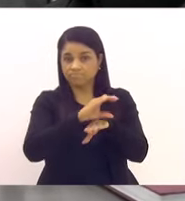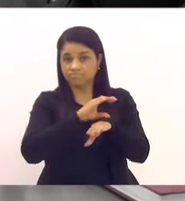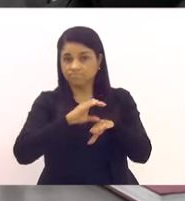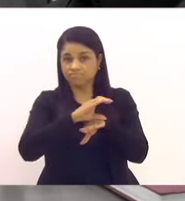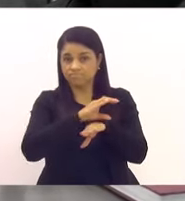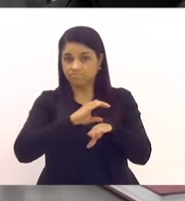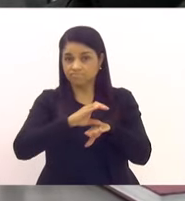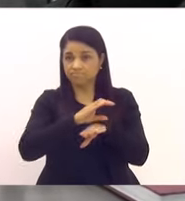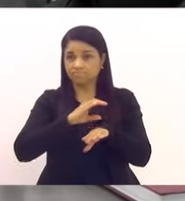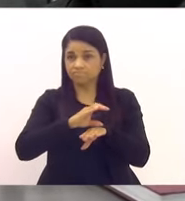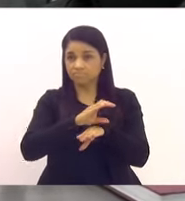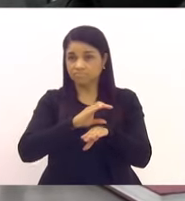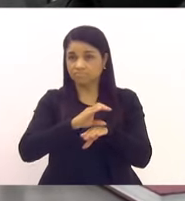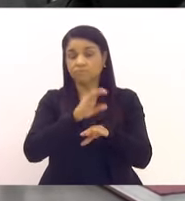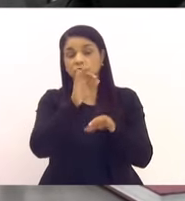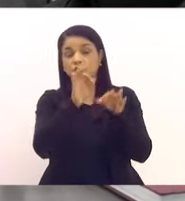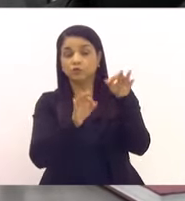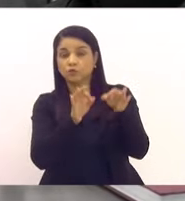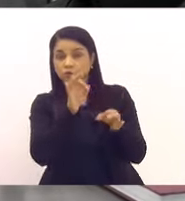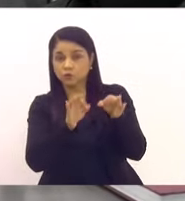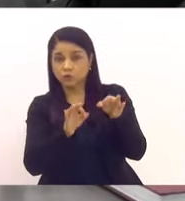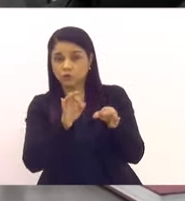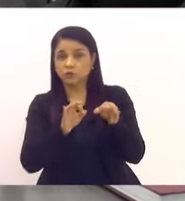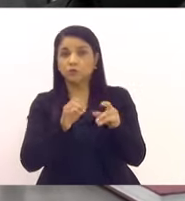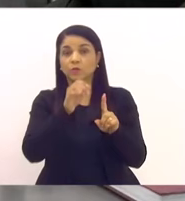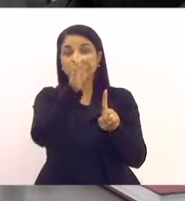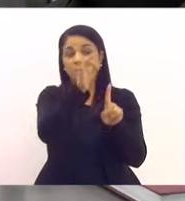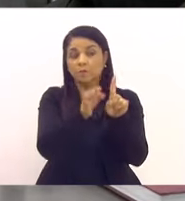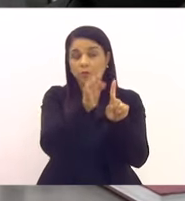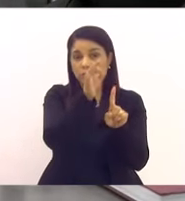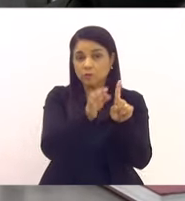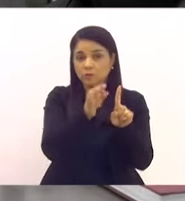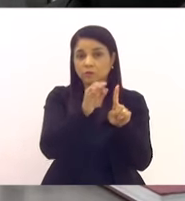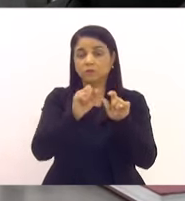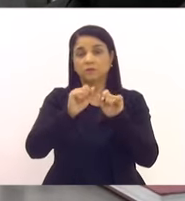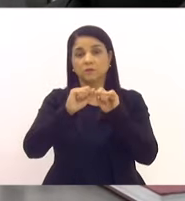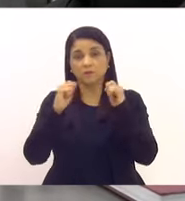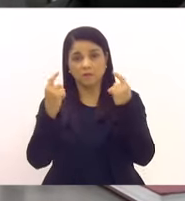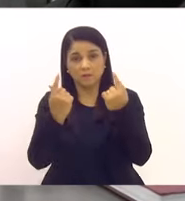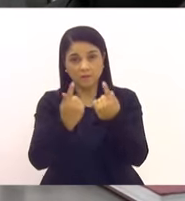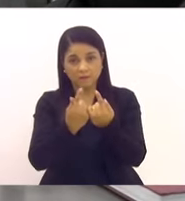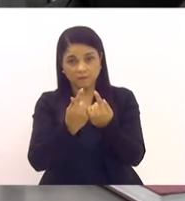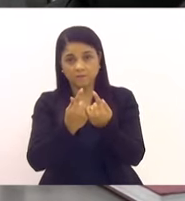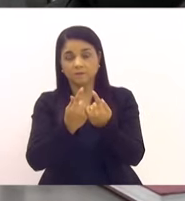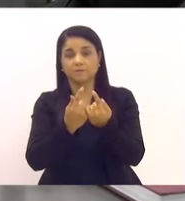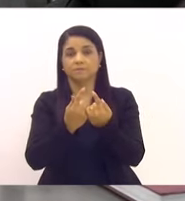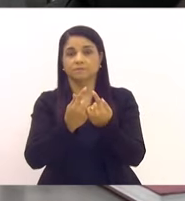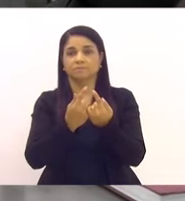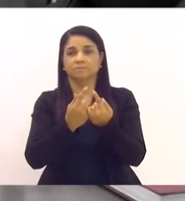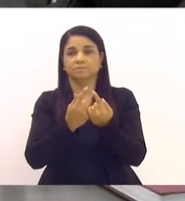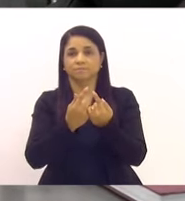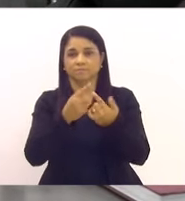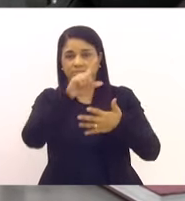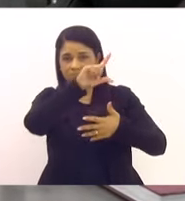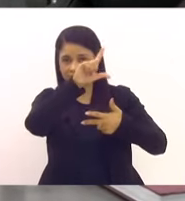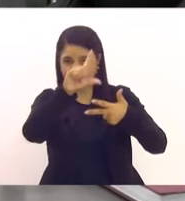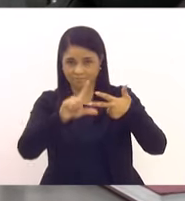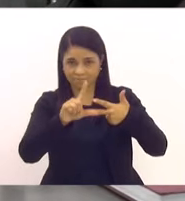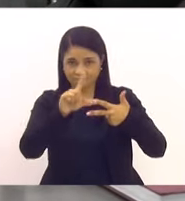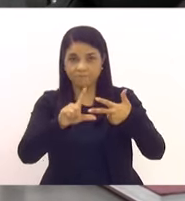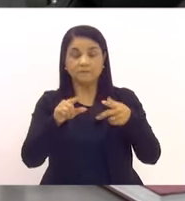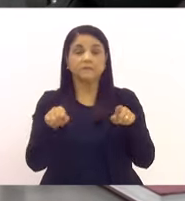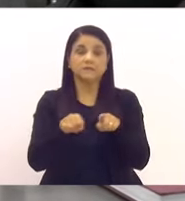constitucionalistas e jurídicos e procuradores da Assembleia Legislativa, que também deveriam ser fortemente levados em